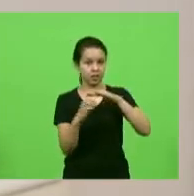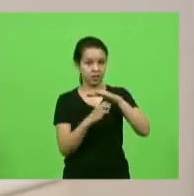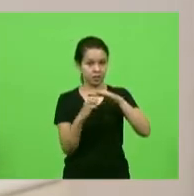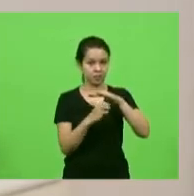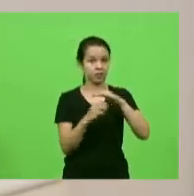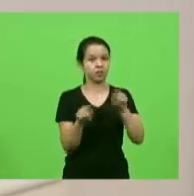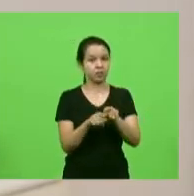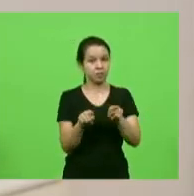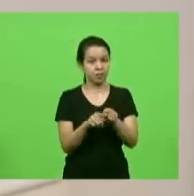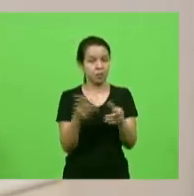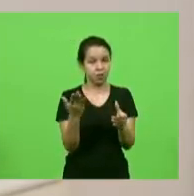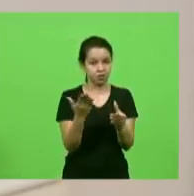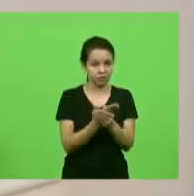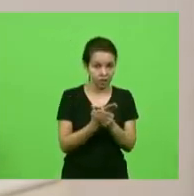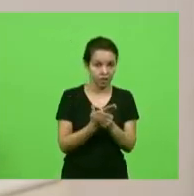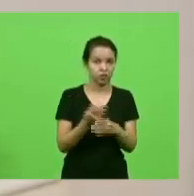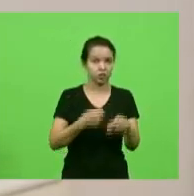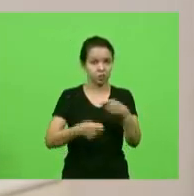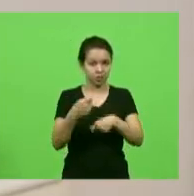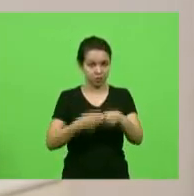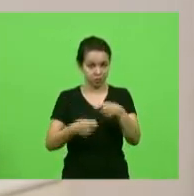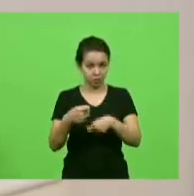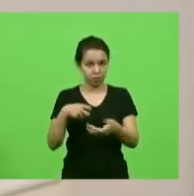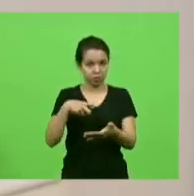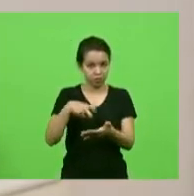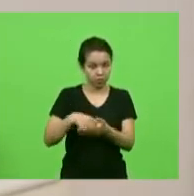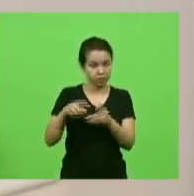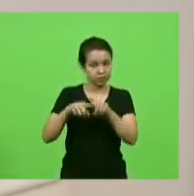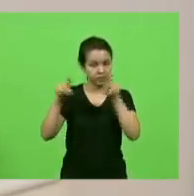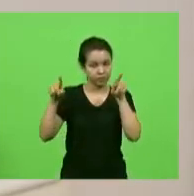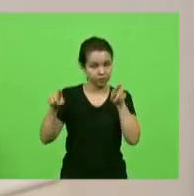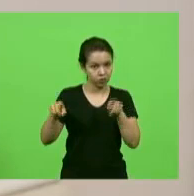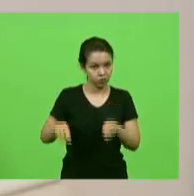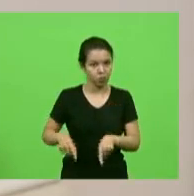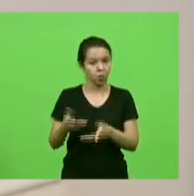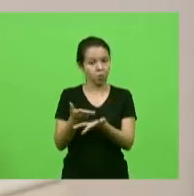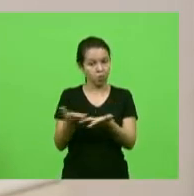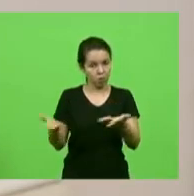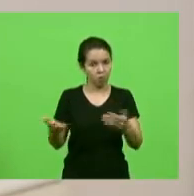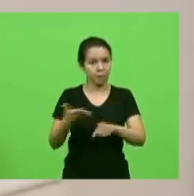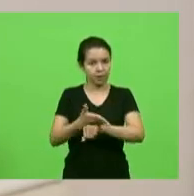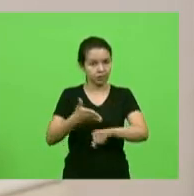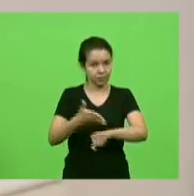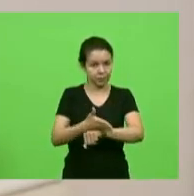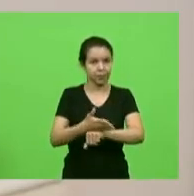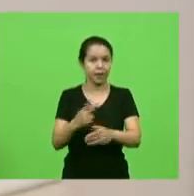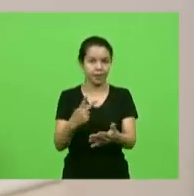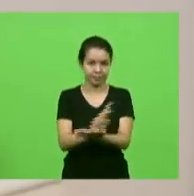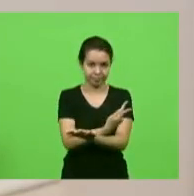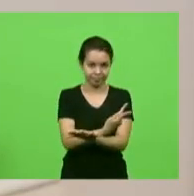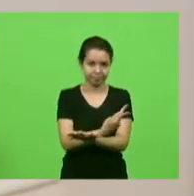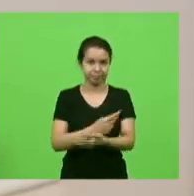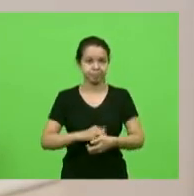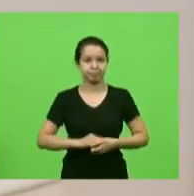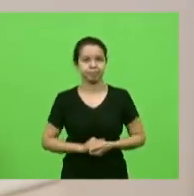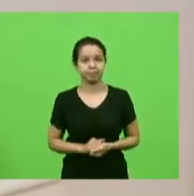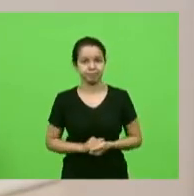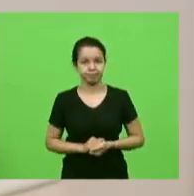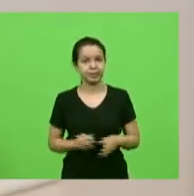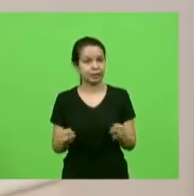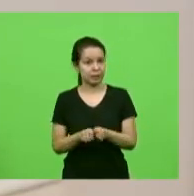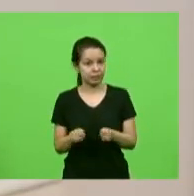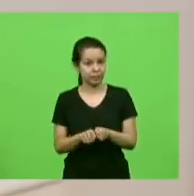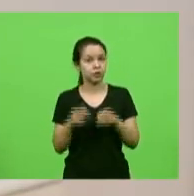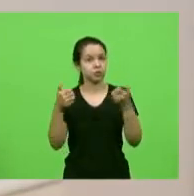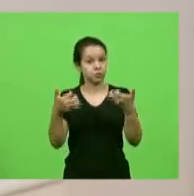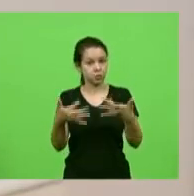administrativos disciplinares dos servidores envolvidos na prática dos atos. Em complemento, mencionou terem sido abertas duas